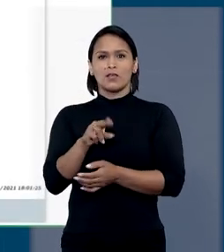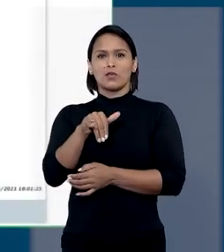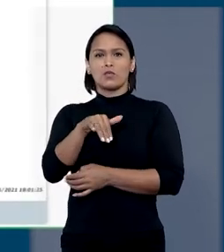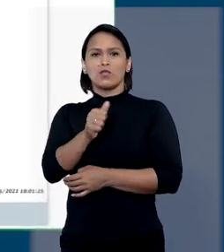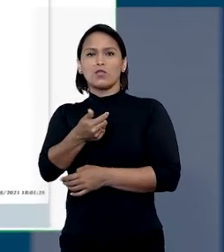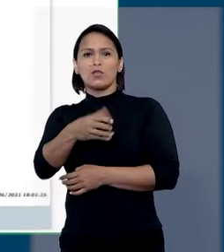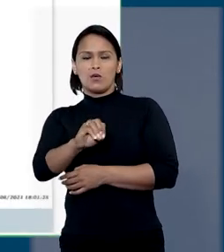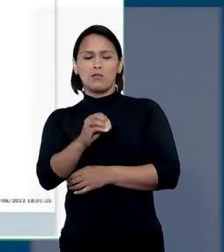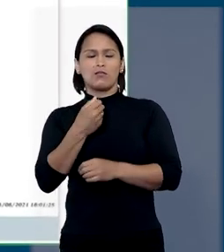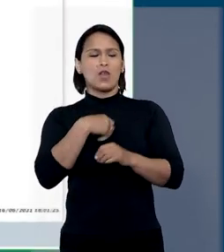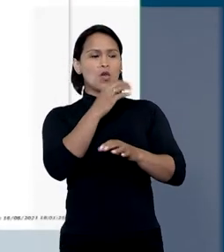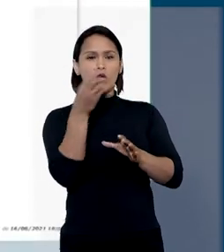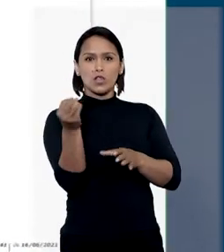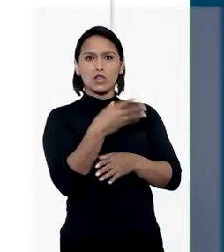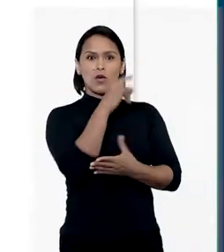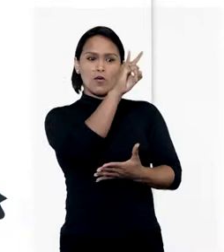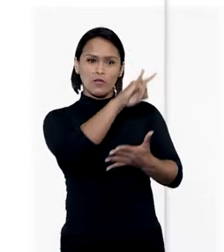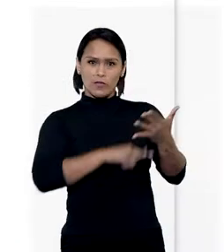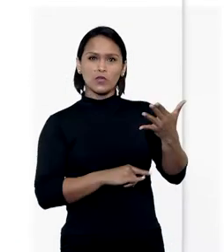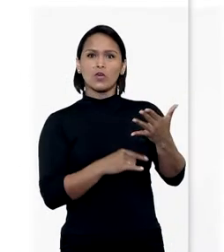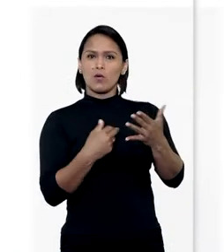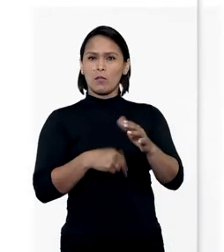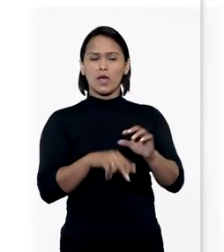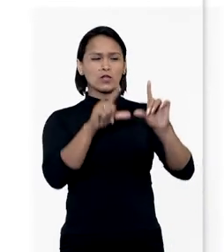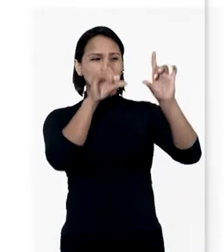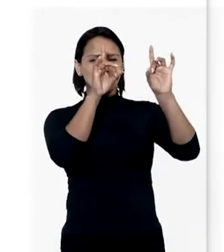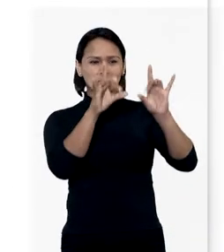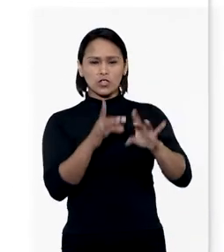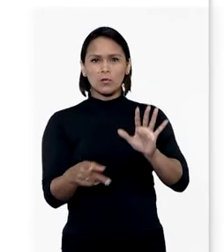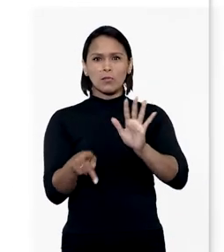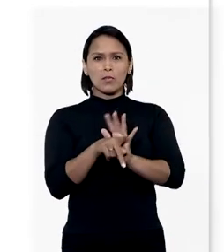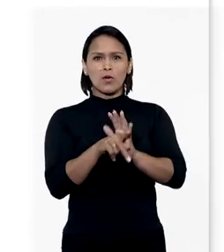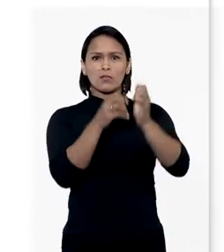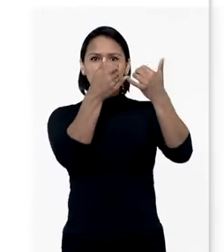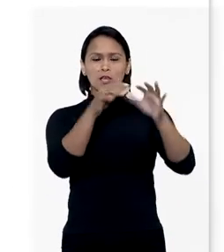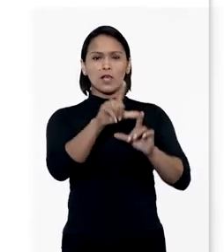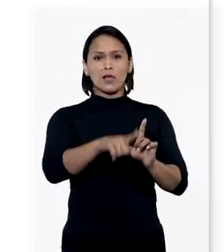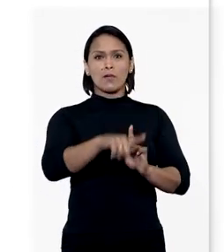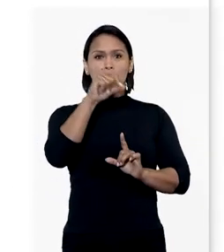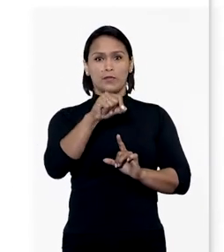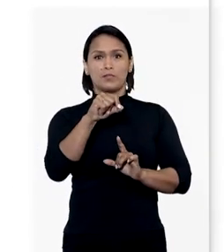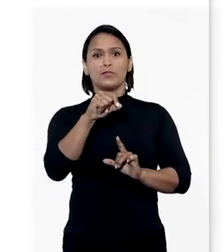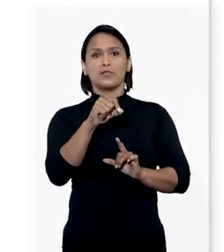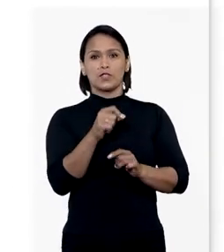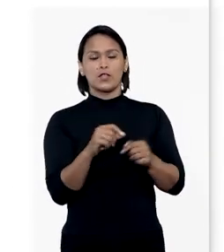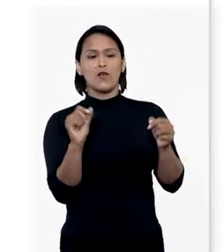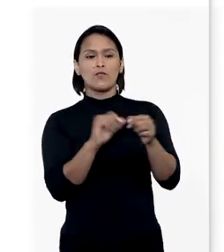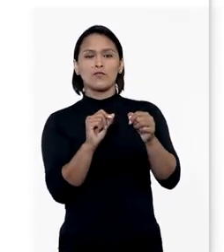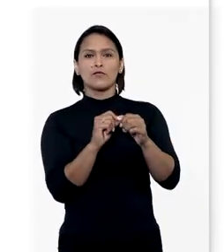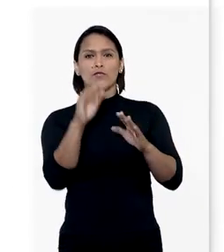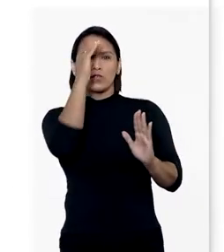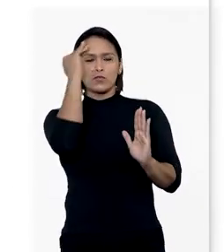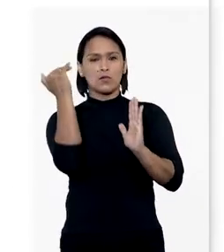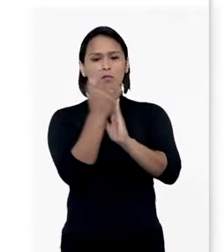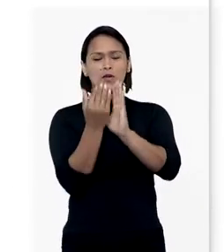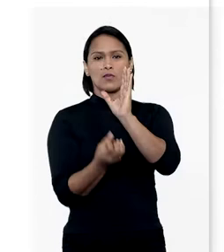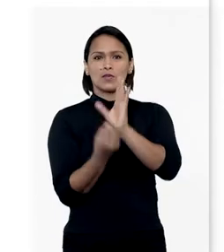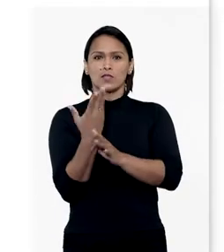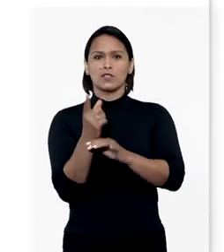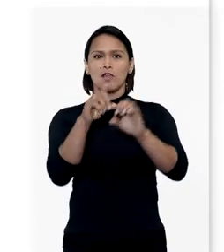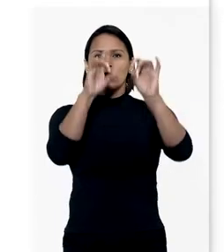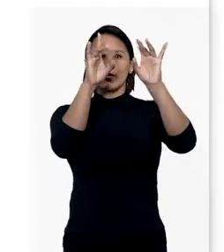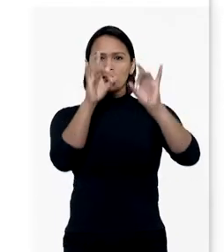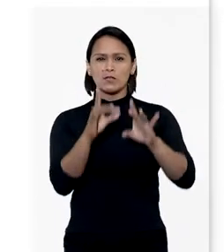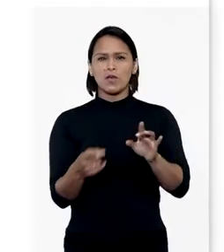da União. Para emitir uma nova guia no campo Tipo de Recolhimento, selecione a opção Feito de Competência